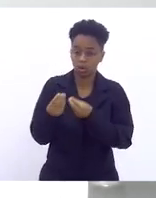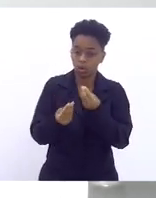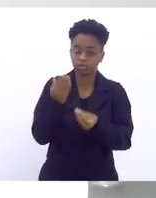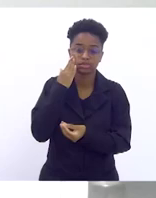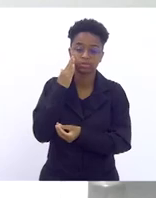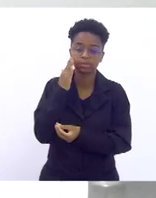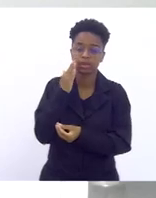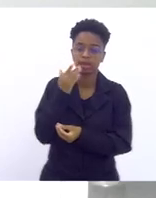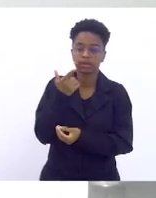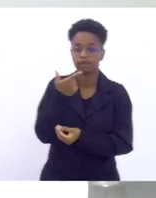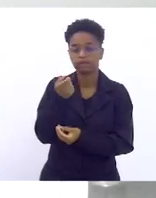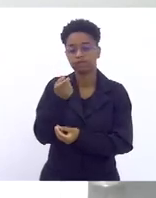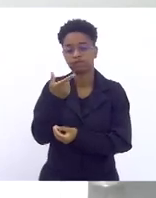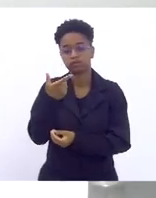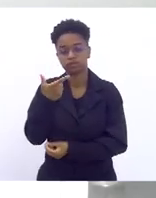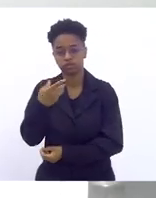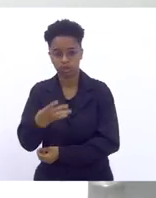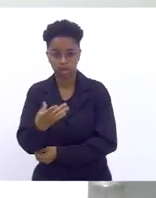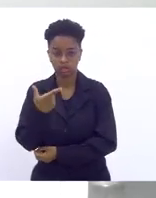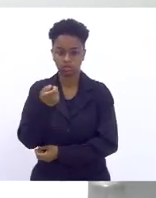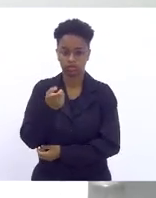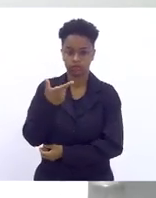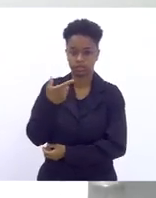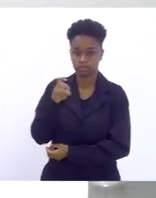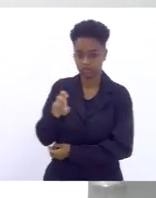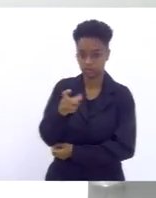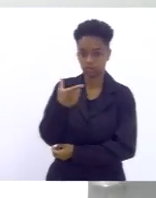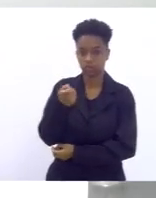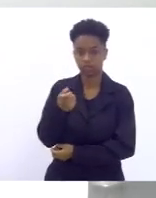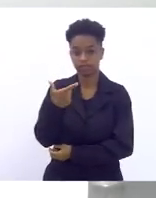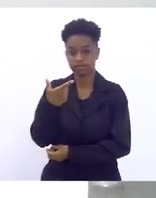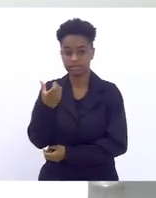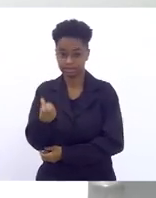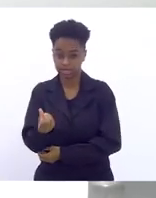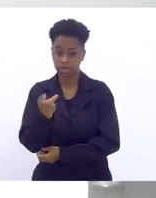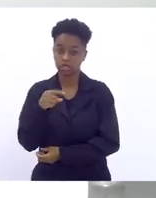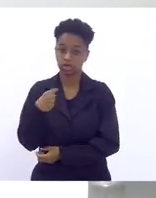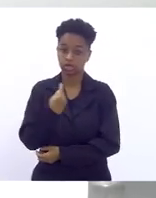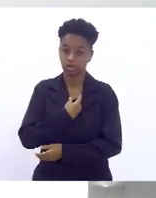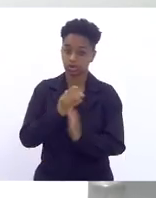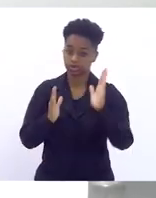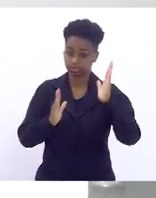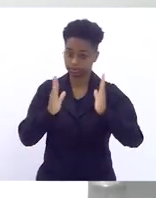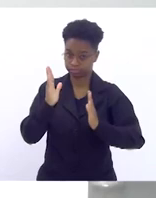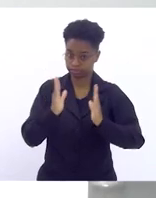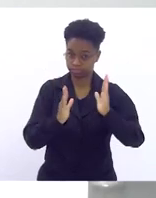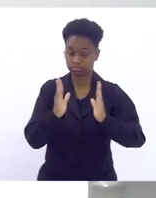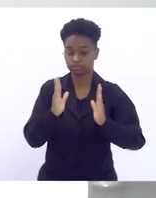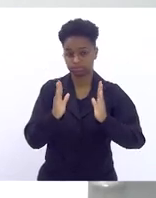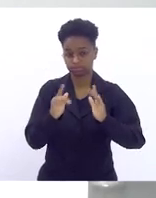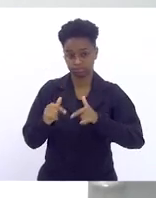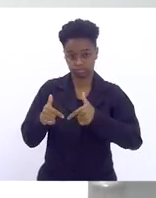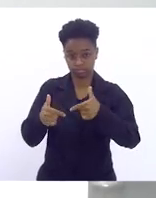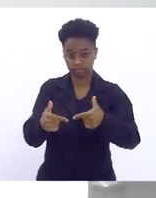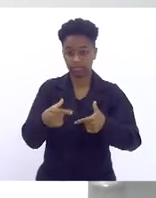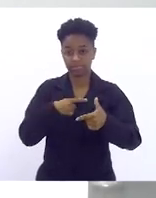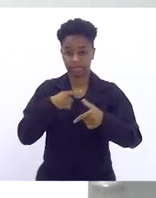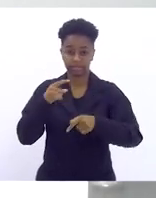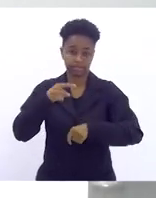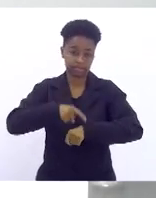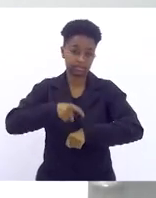2025 2026 que é o mandato que a gente que nos foi delegado Então vão ser tempos de